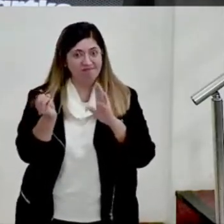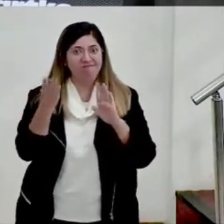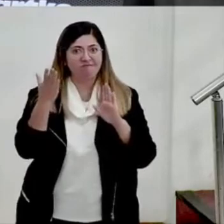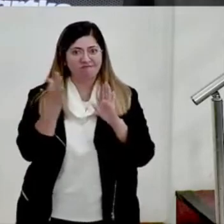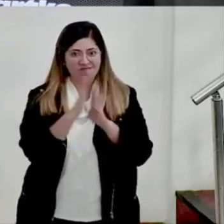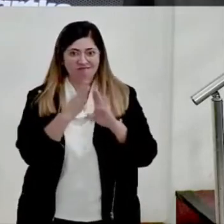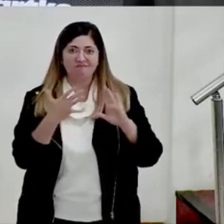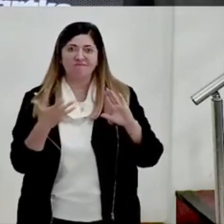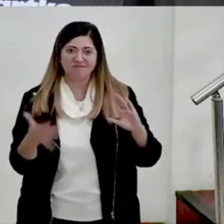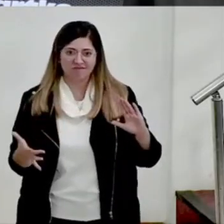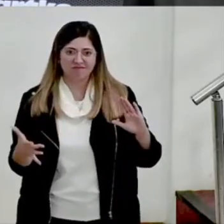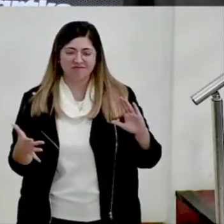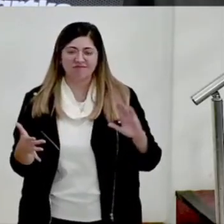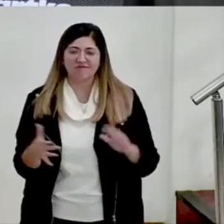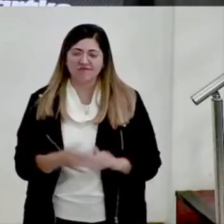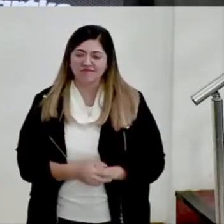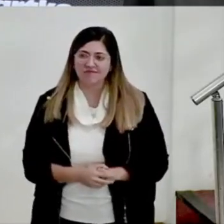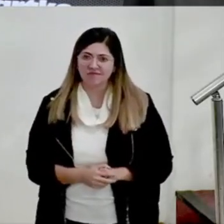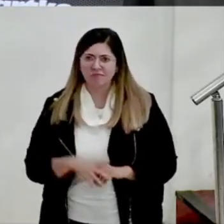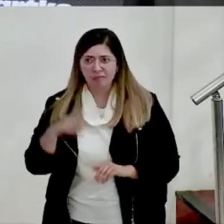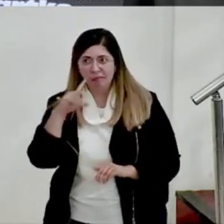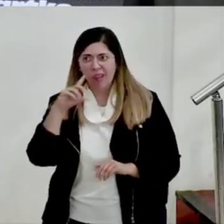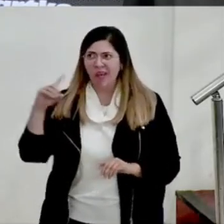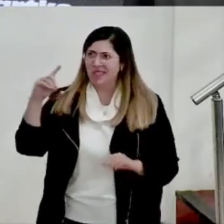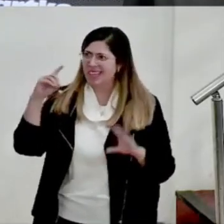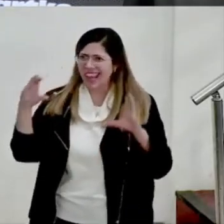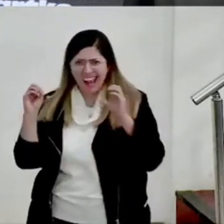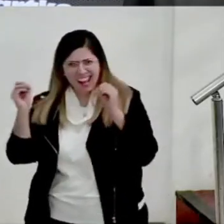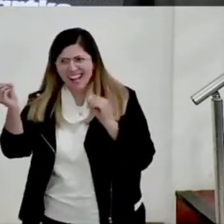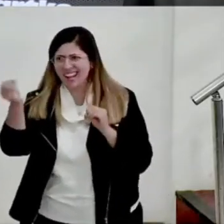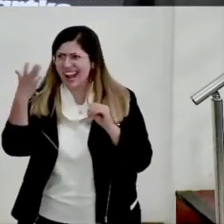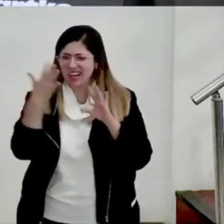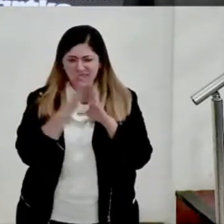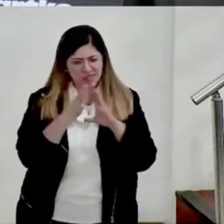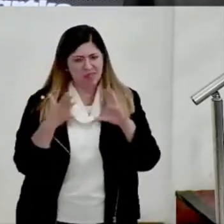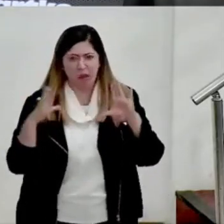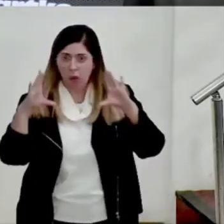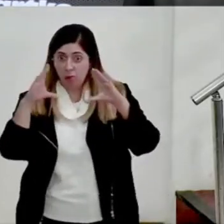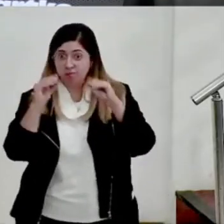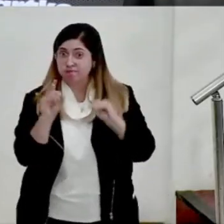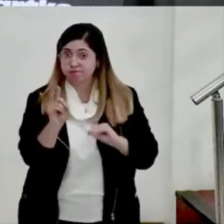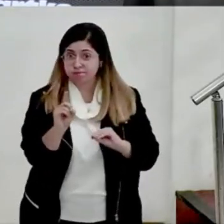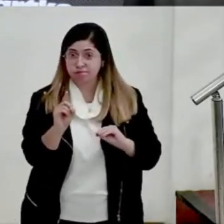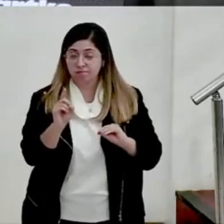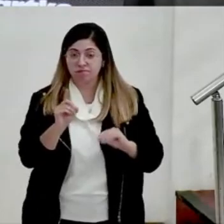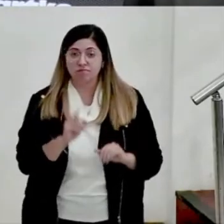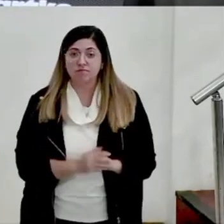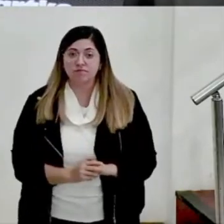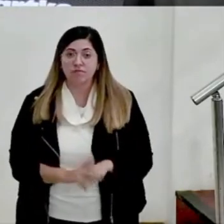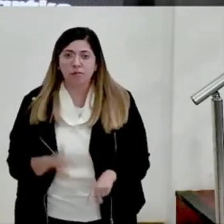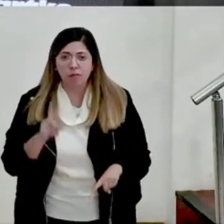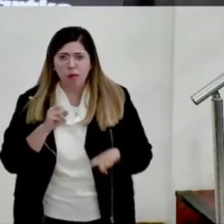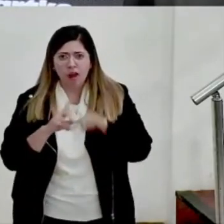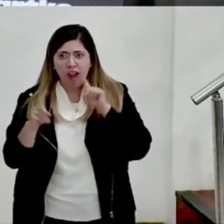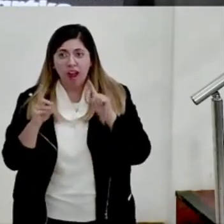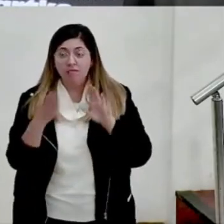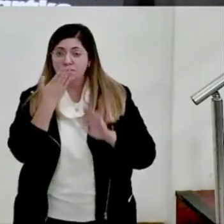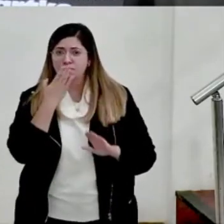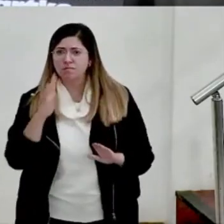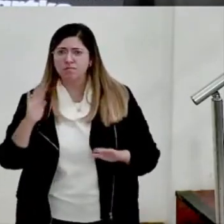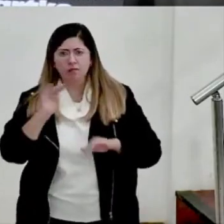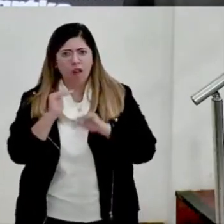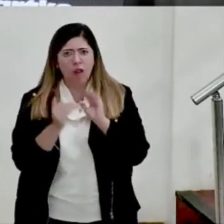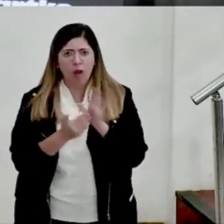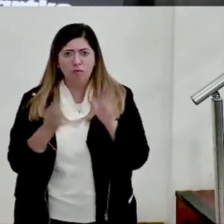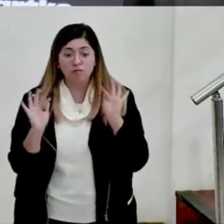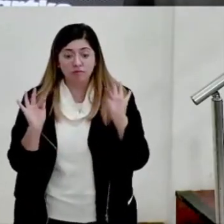É por isso que nós somos filhos da luz e do dia, e não filhos das trevas e da noite. As promessas de Deus para os últimos tempos